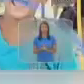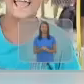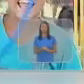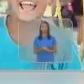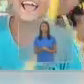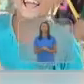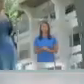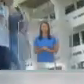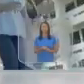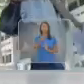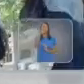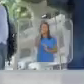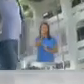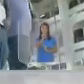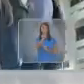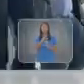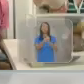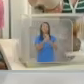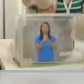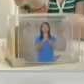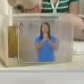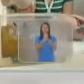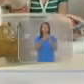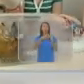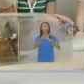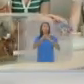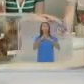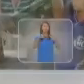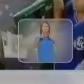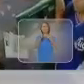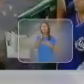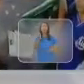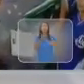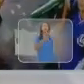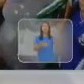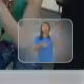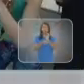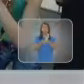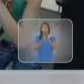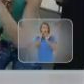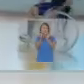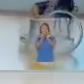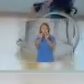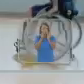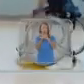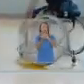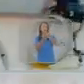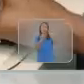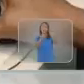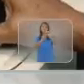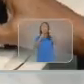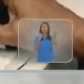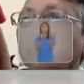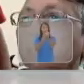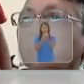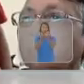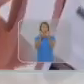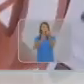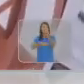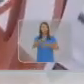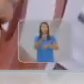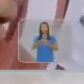realidades. Aos 17 anos, a UEPA atua em todo o estado com ações planejadas a partir dos aspectos